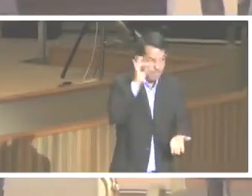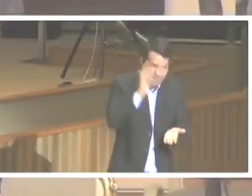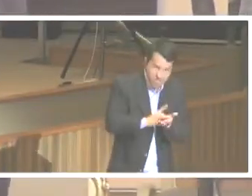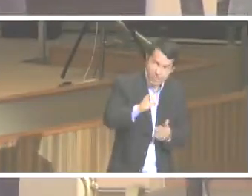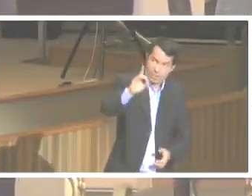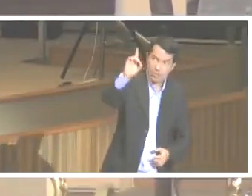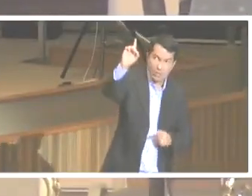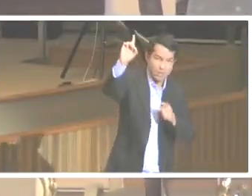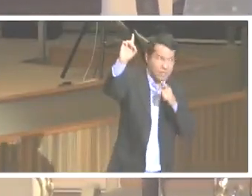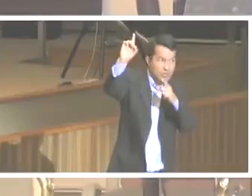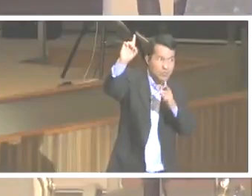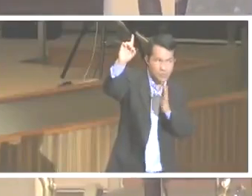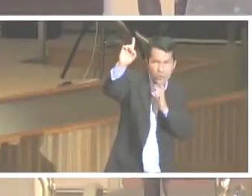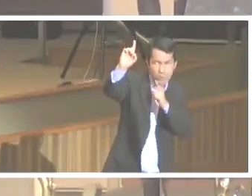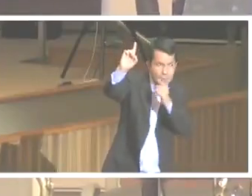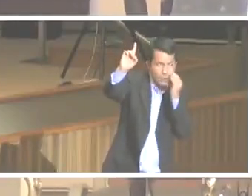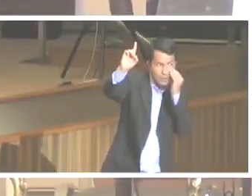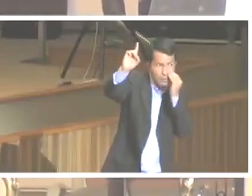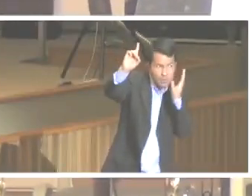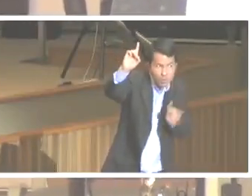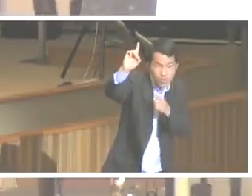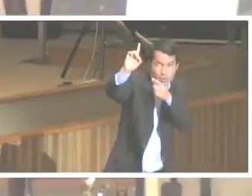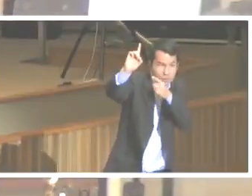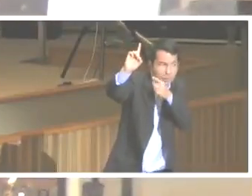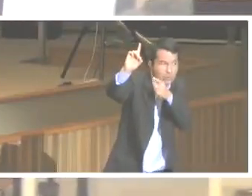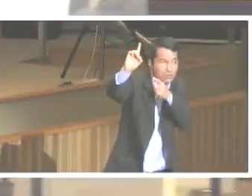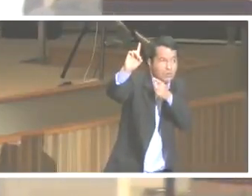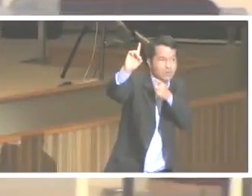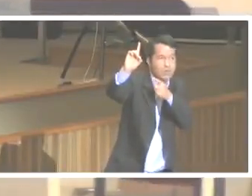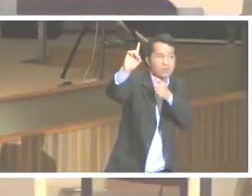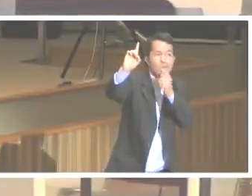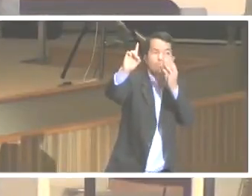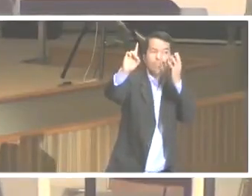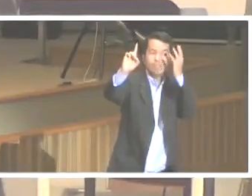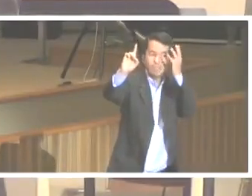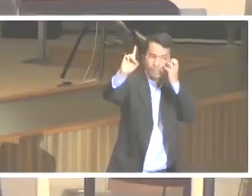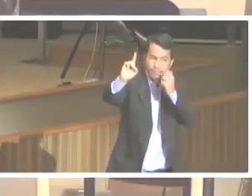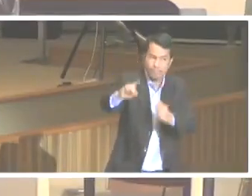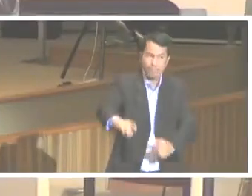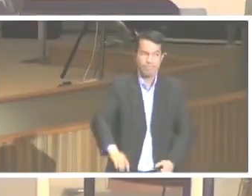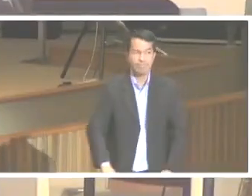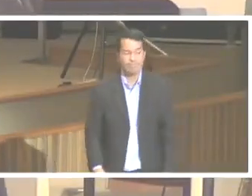deixar com você nessa noite é que